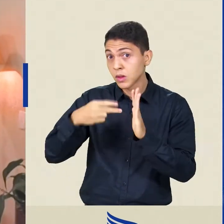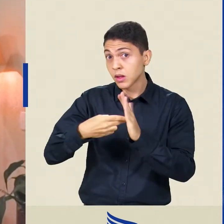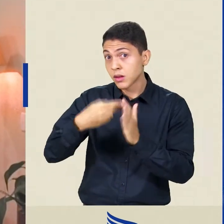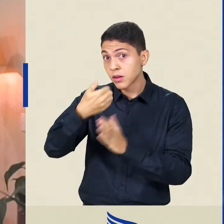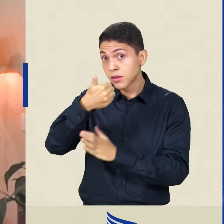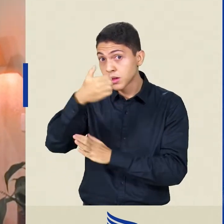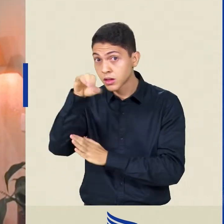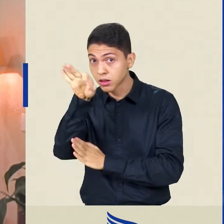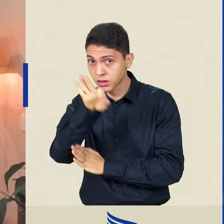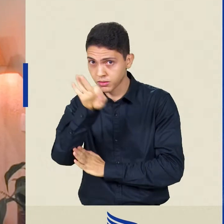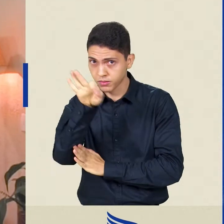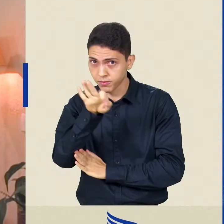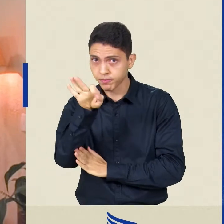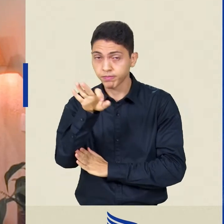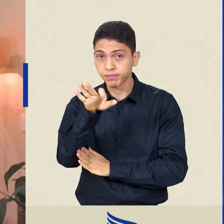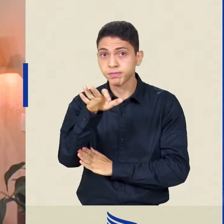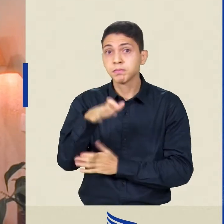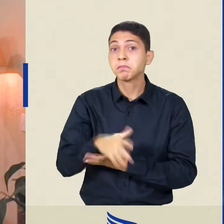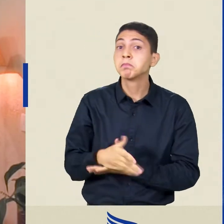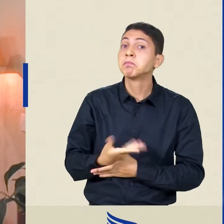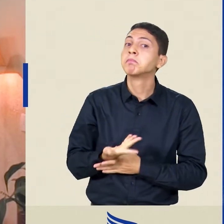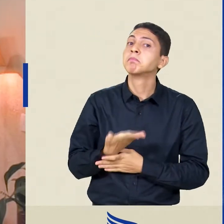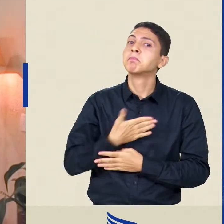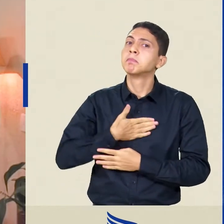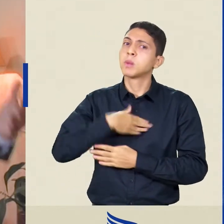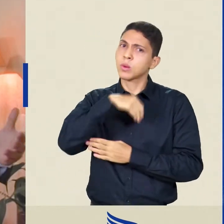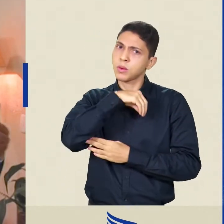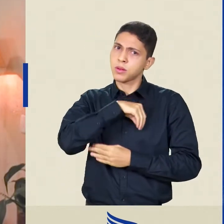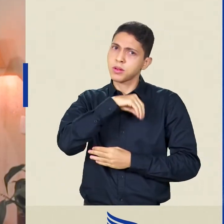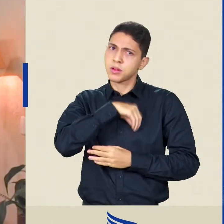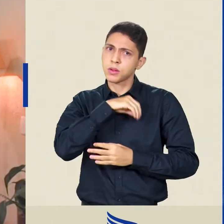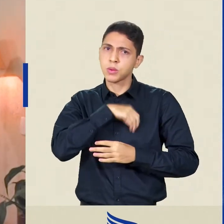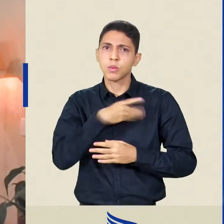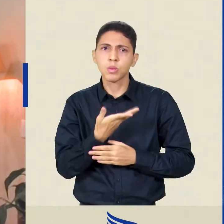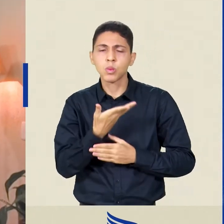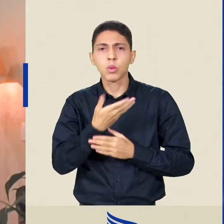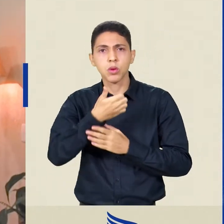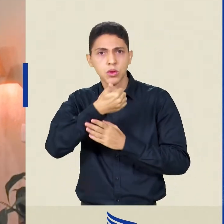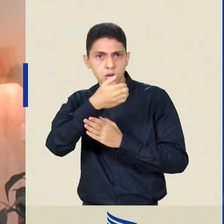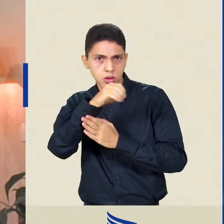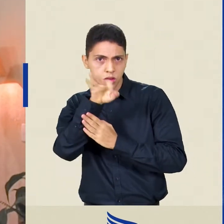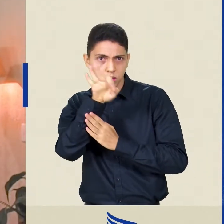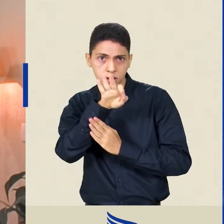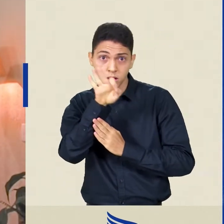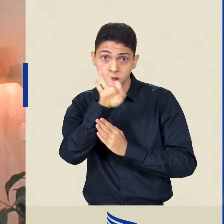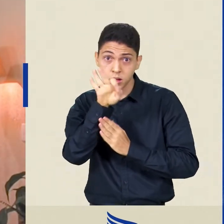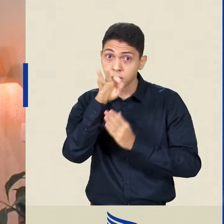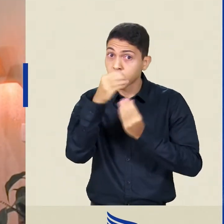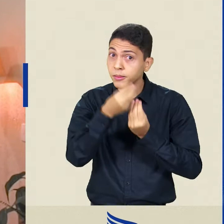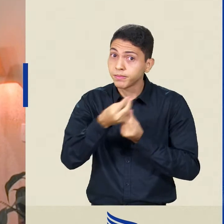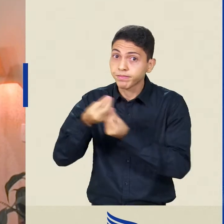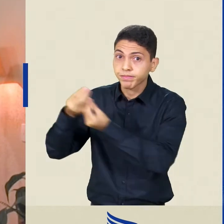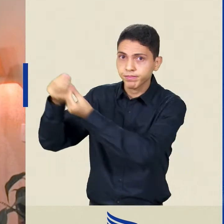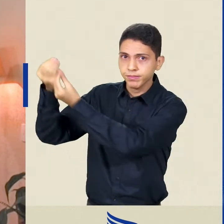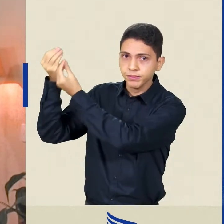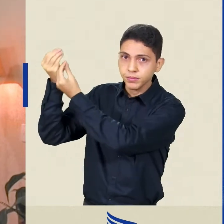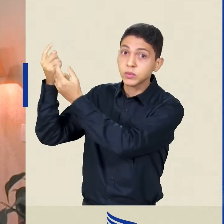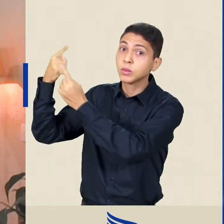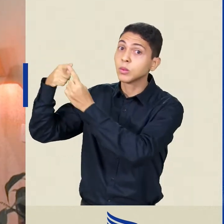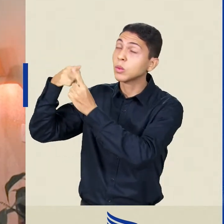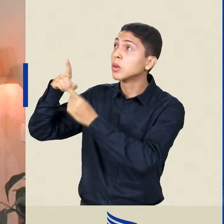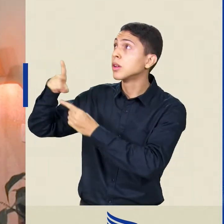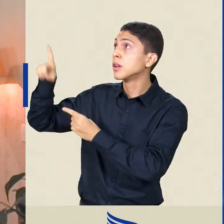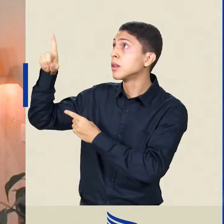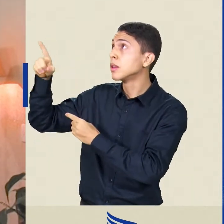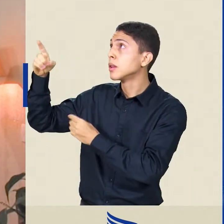as riquezas que eu recebo, eu devolvo 1/10 ao Senhor, como reconhecimento de que Ele me criou e me